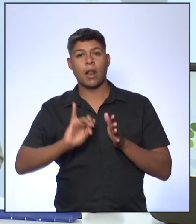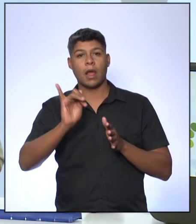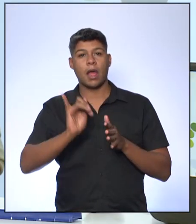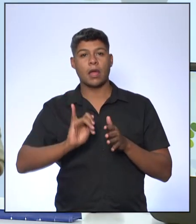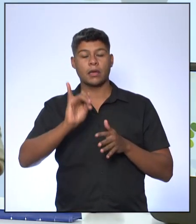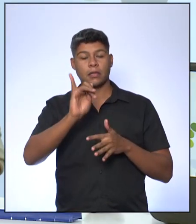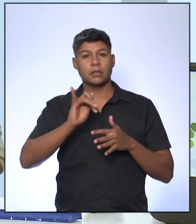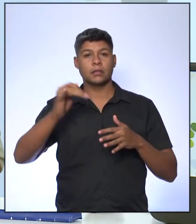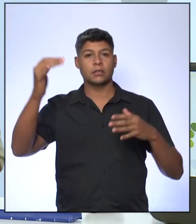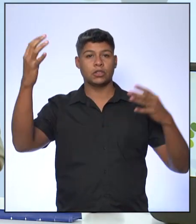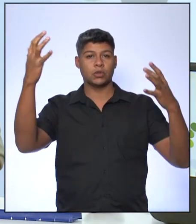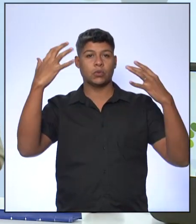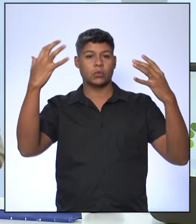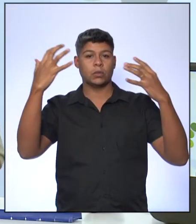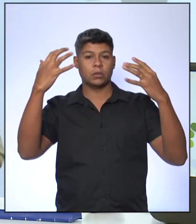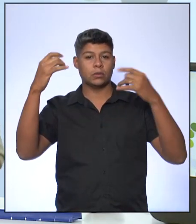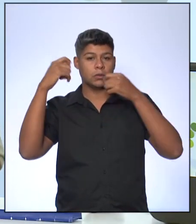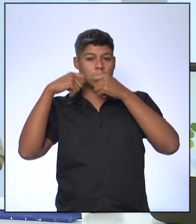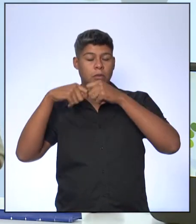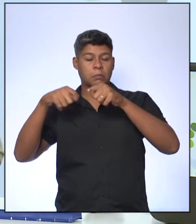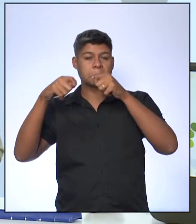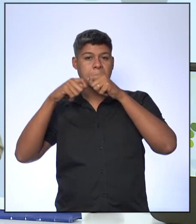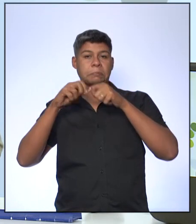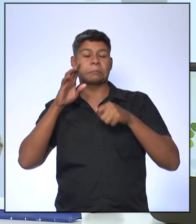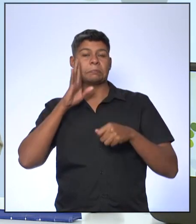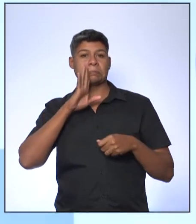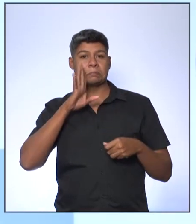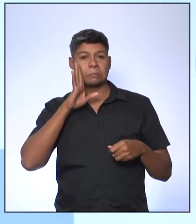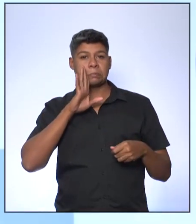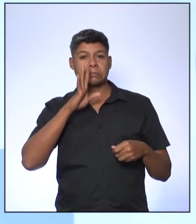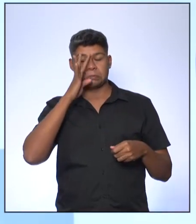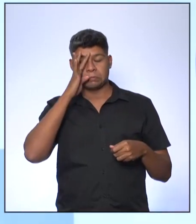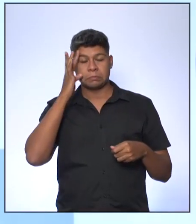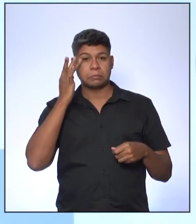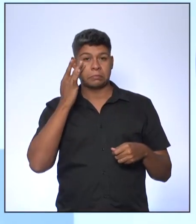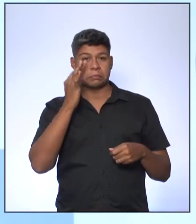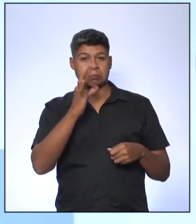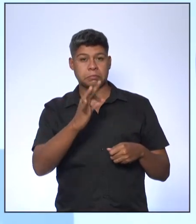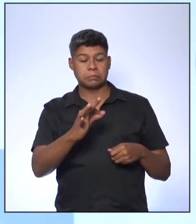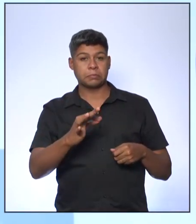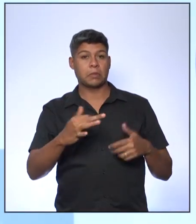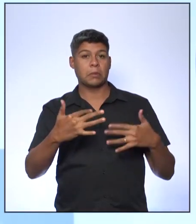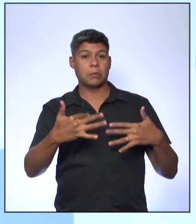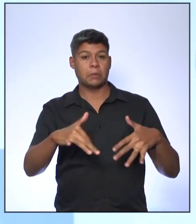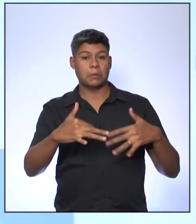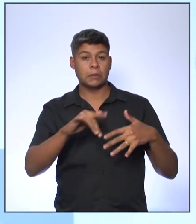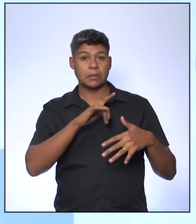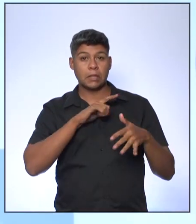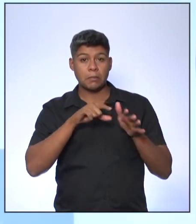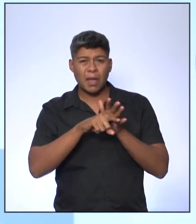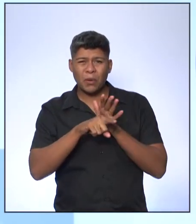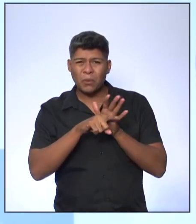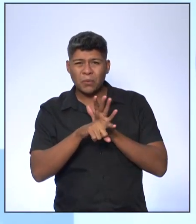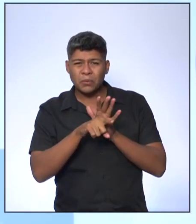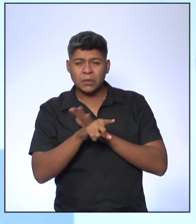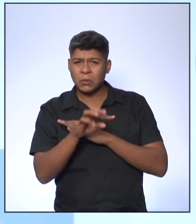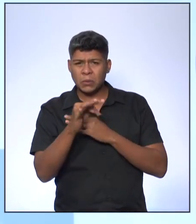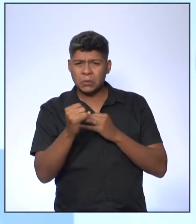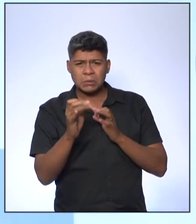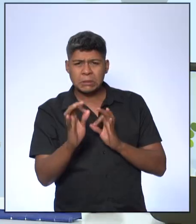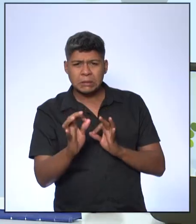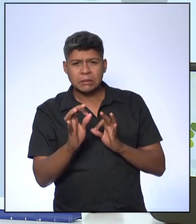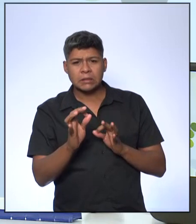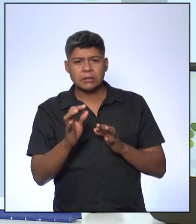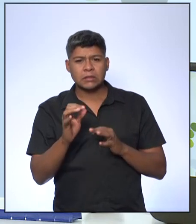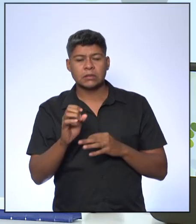do chuveiro. Legal, hein? Bacana. A galera tá atenta aí, Tá viu? atenta, tá Estão atenta. bem atentos. E teve alguma pergunta ou todo mundo? Não, eles só estão